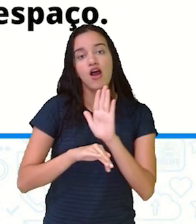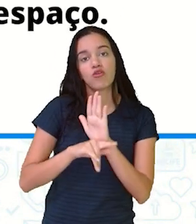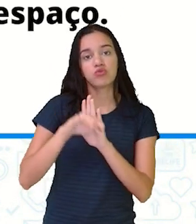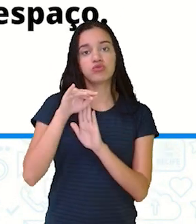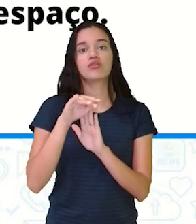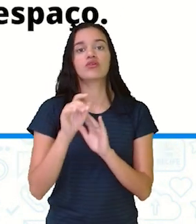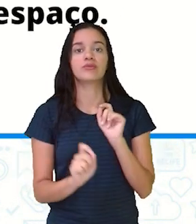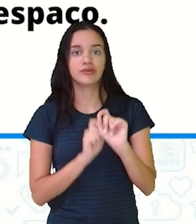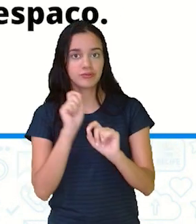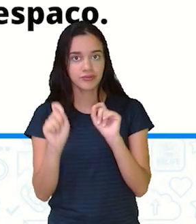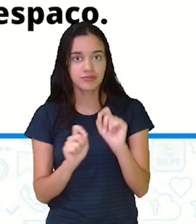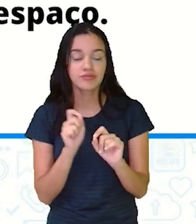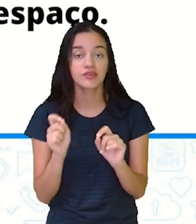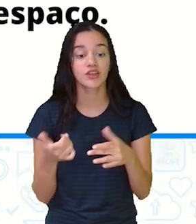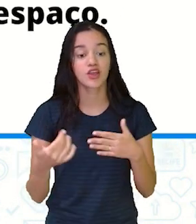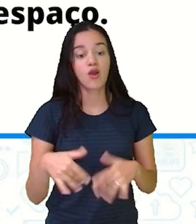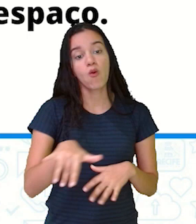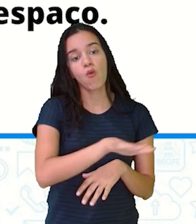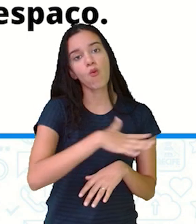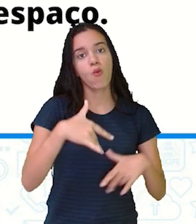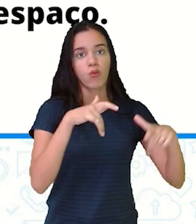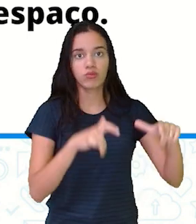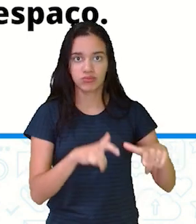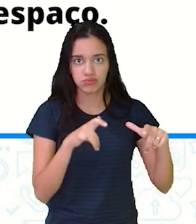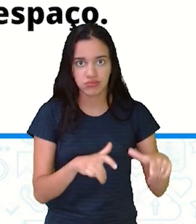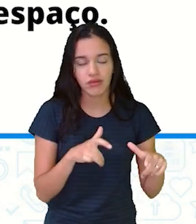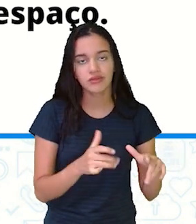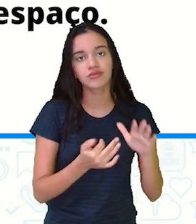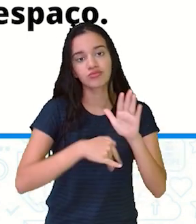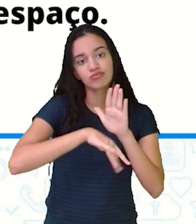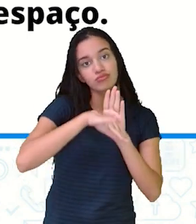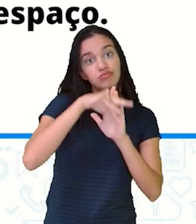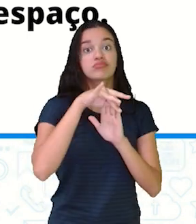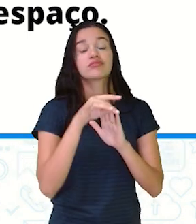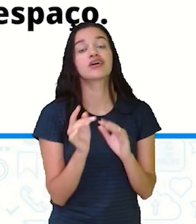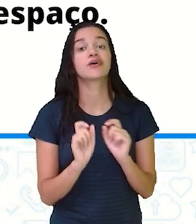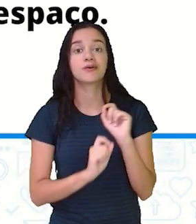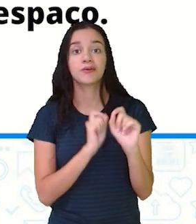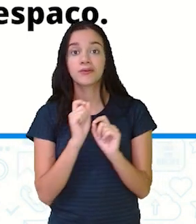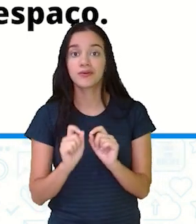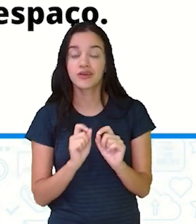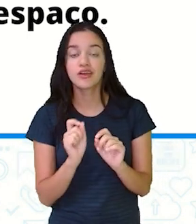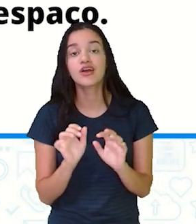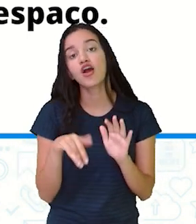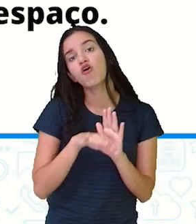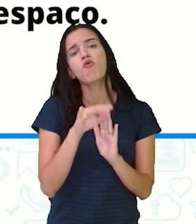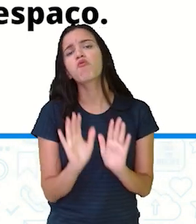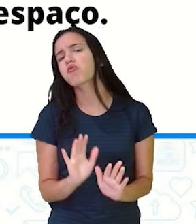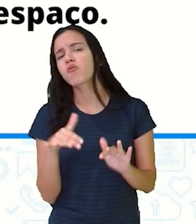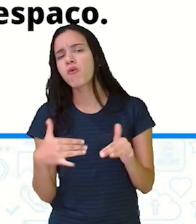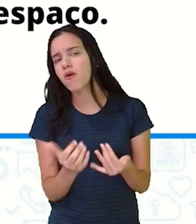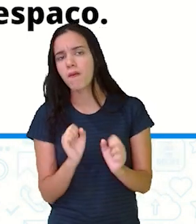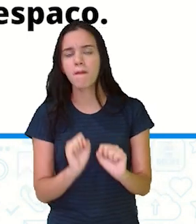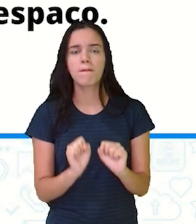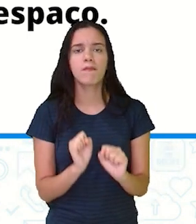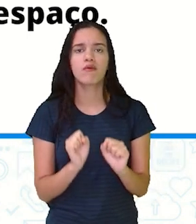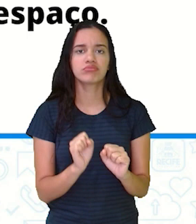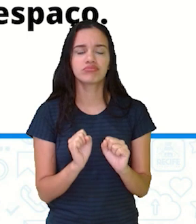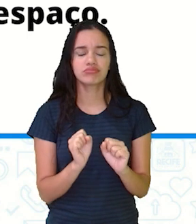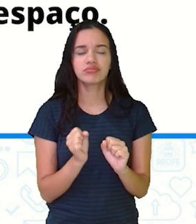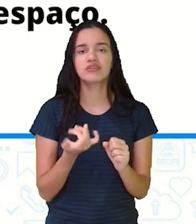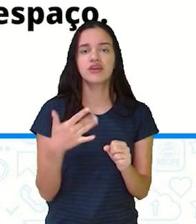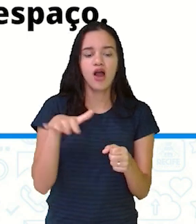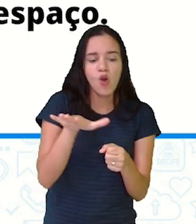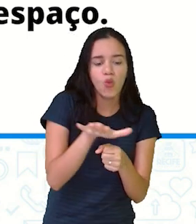é o espaço que é ocupado por alguma substância. É a determinação de qual volume pode ser ocupado dentro